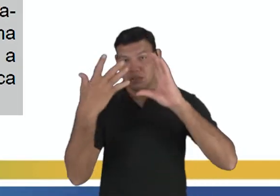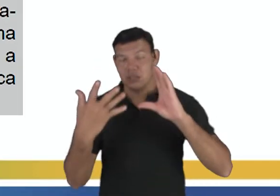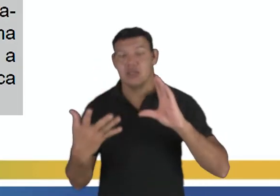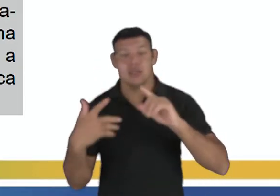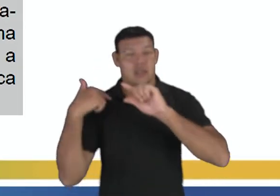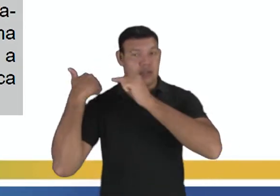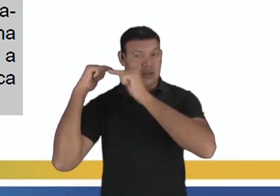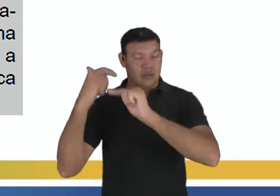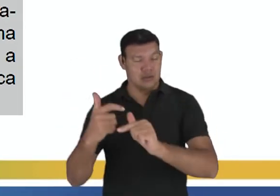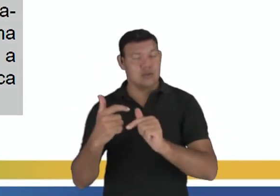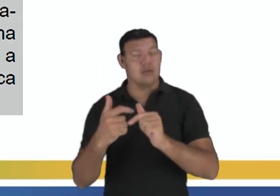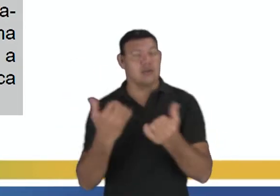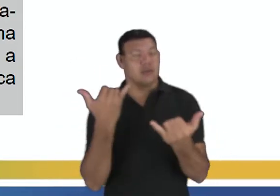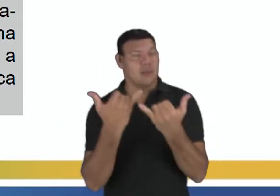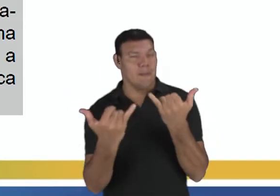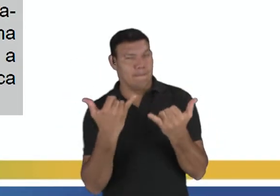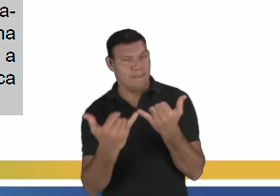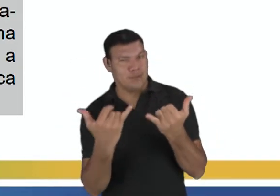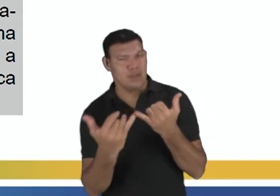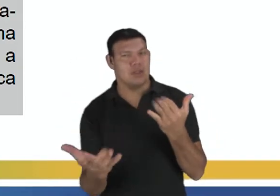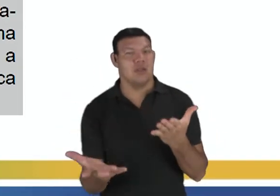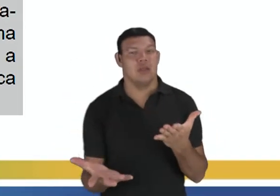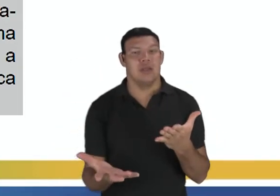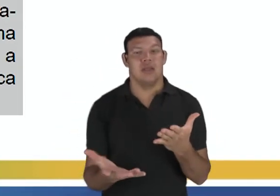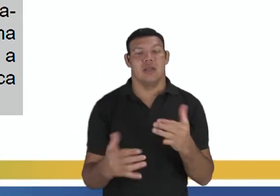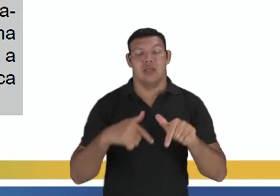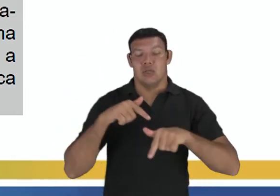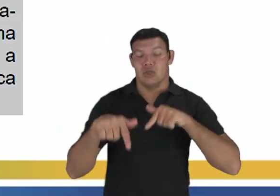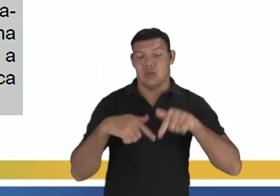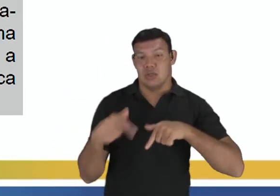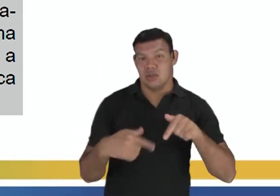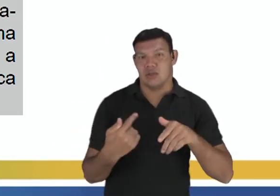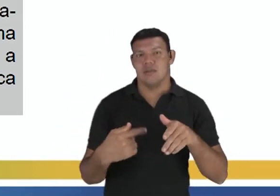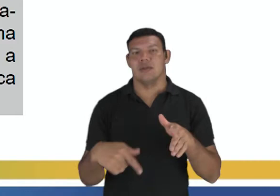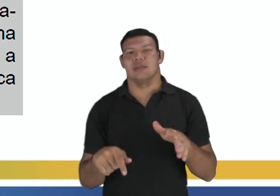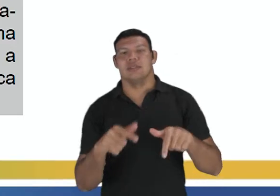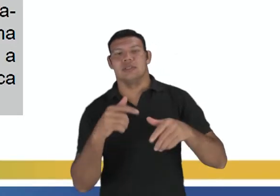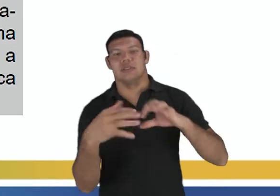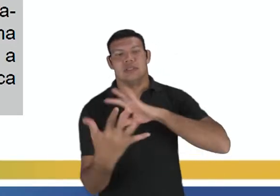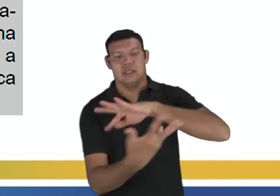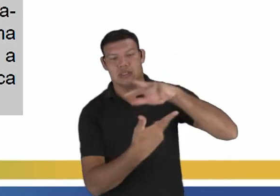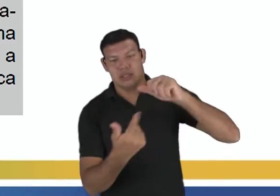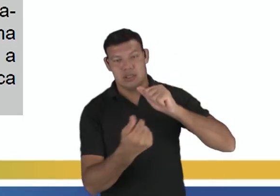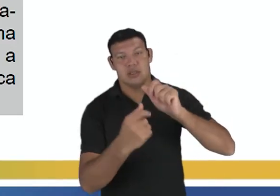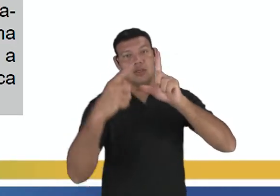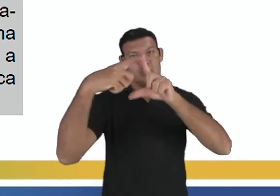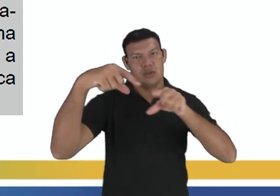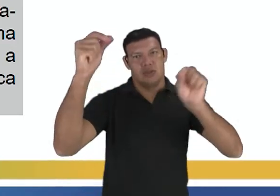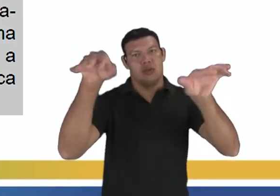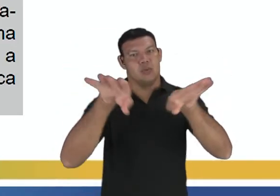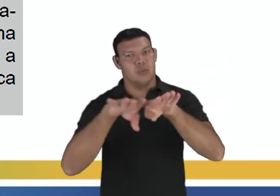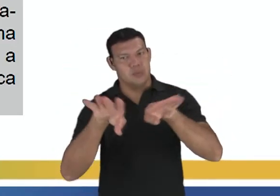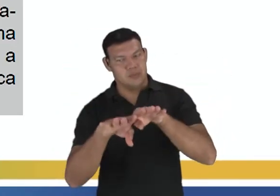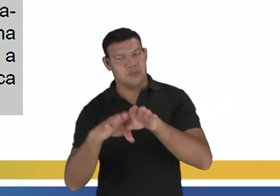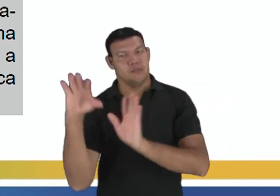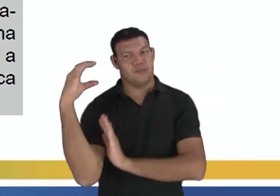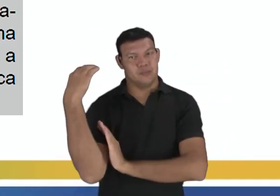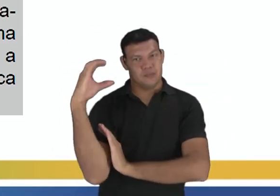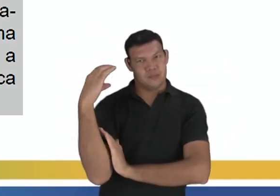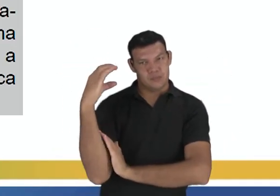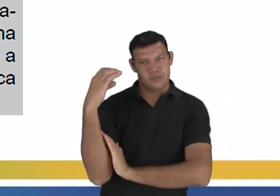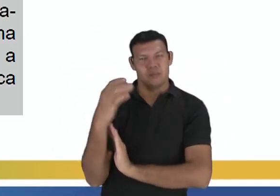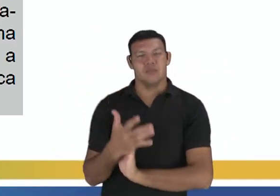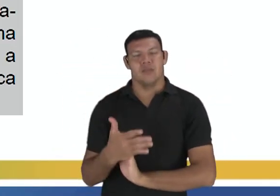afirma-se que existe uma similaridade entre a composição química da Lua e da Terra. Então, para embasar essa teoria, né, alguns